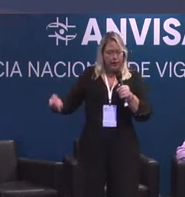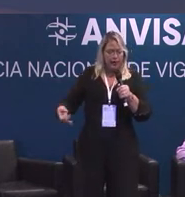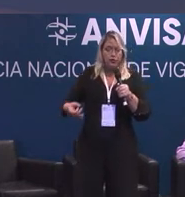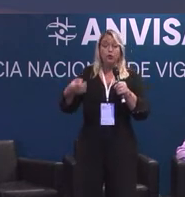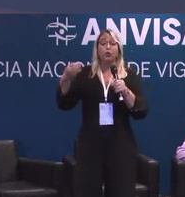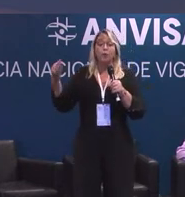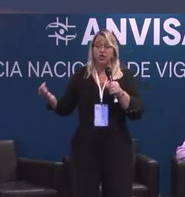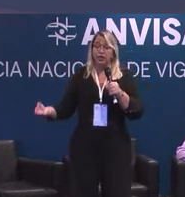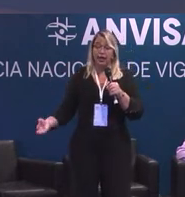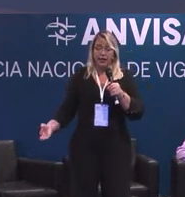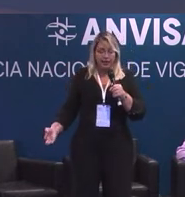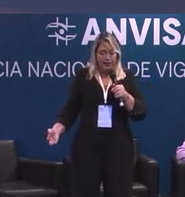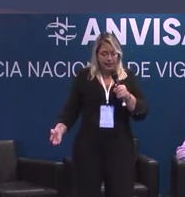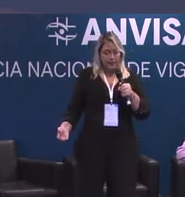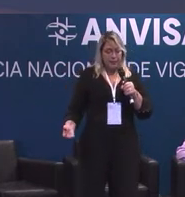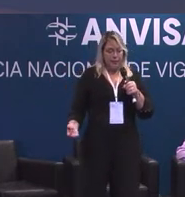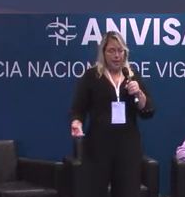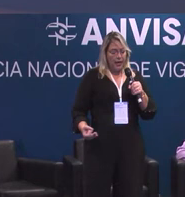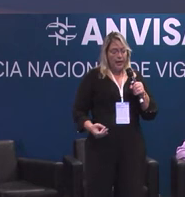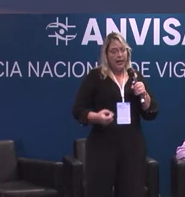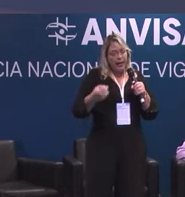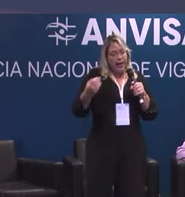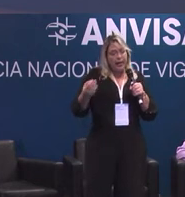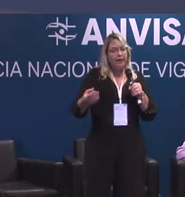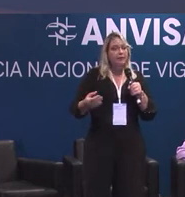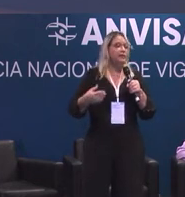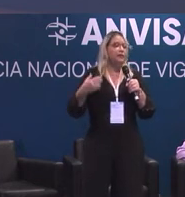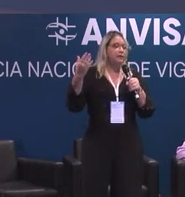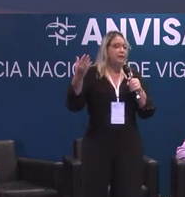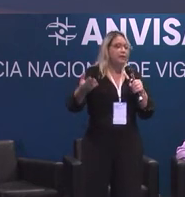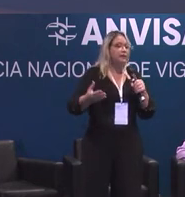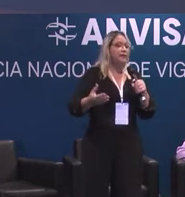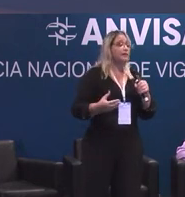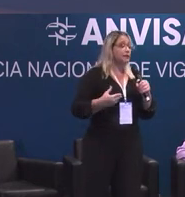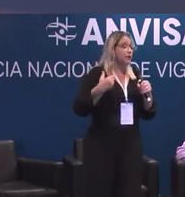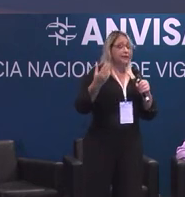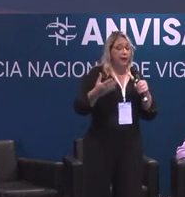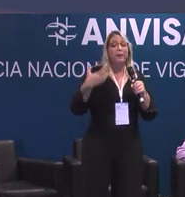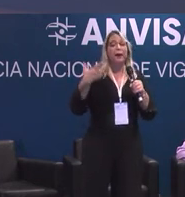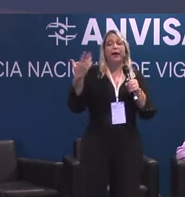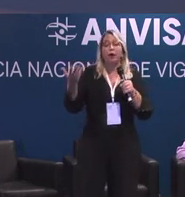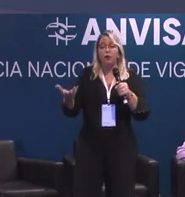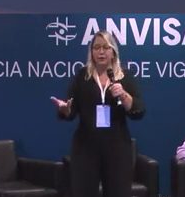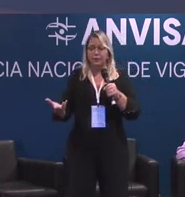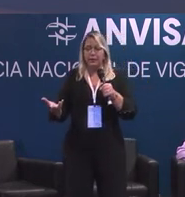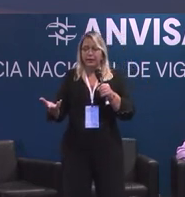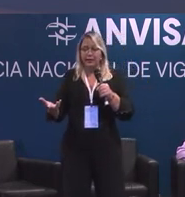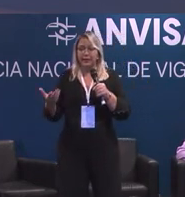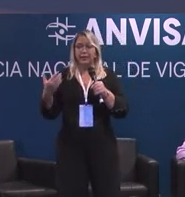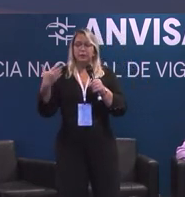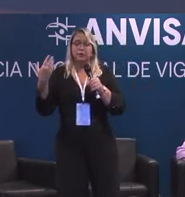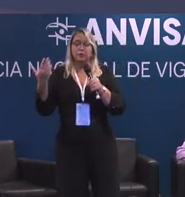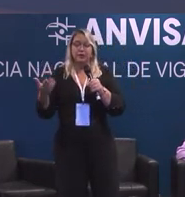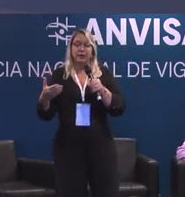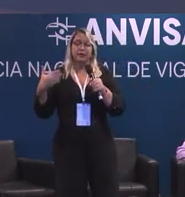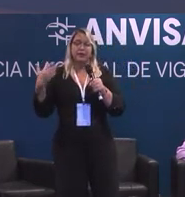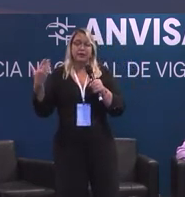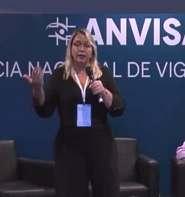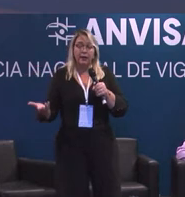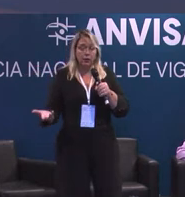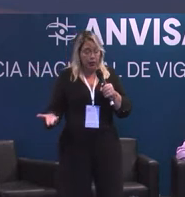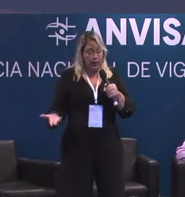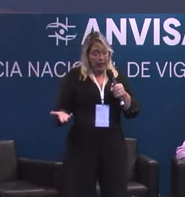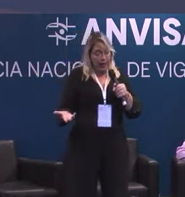decretos, com normas técnicas, né? E aí, sim, tivemos até uma maior visibilidade, né? As pessoas passaram a entender